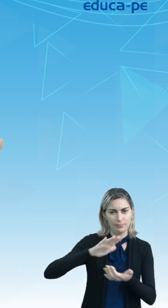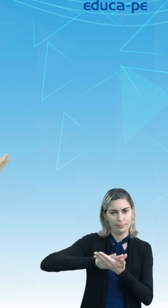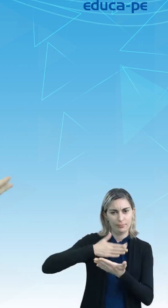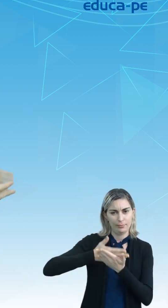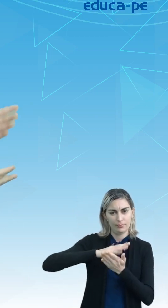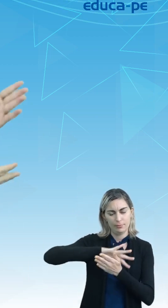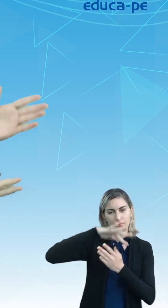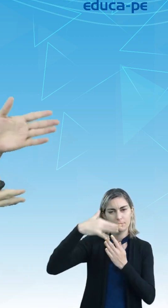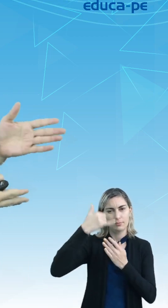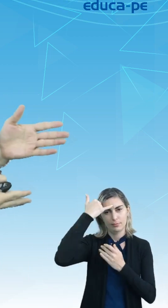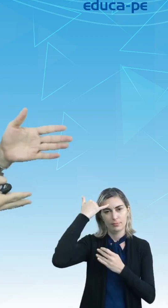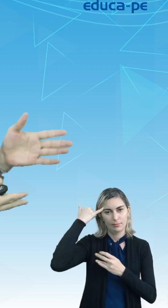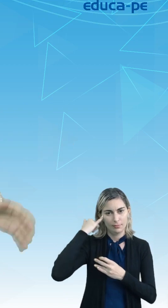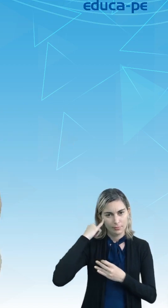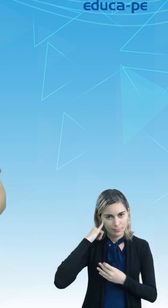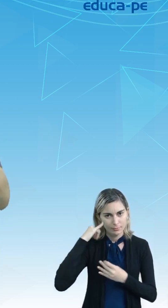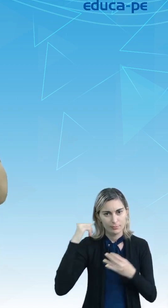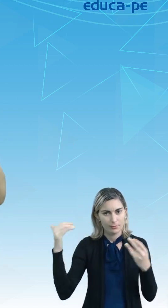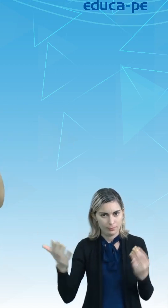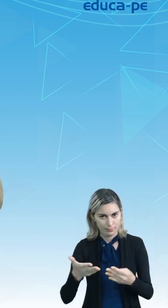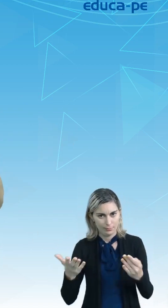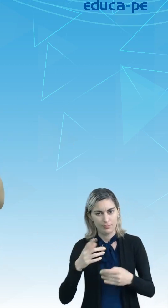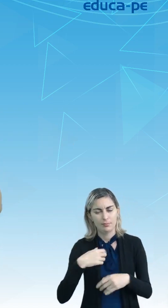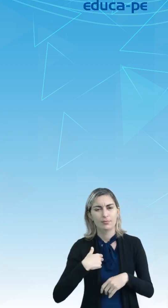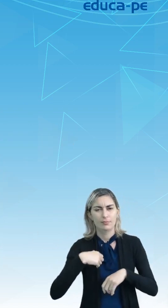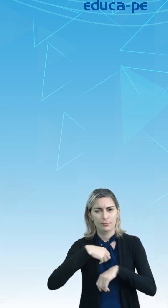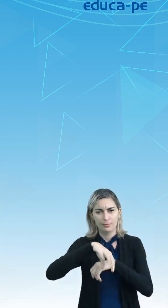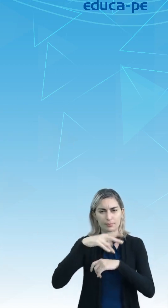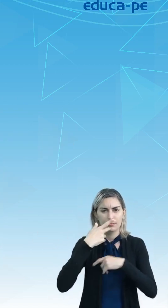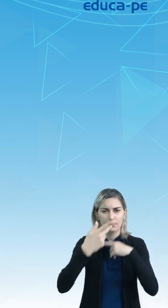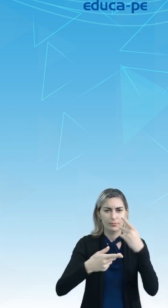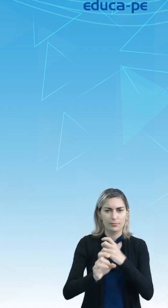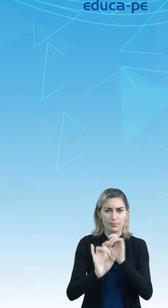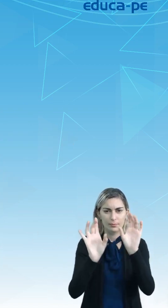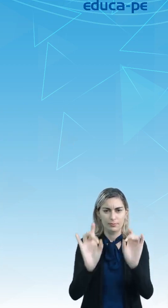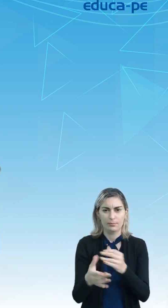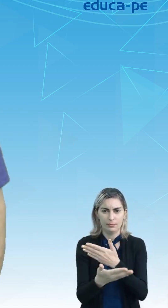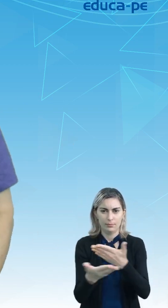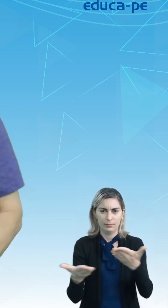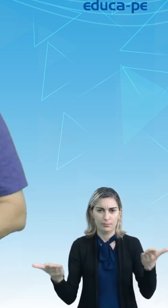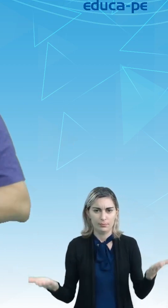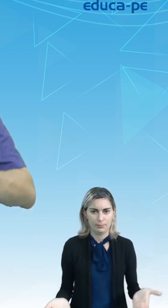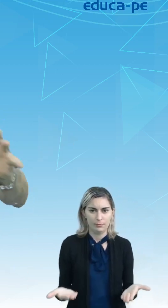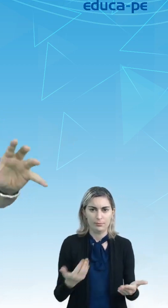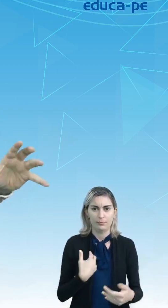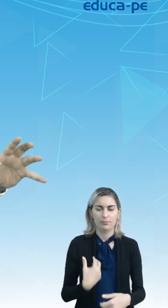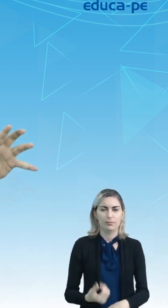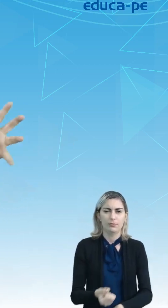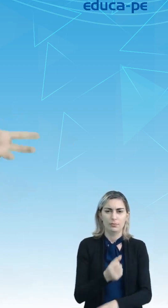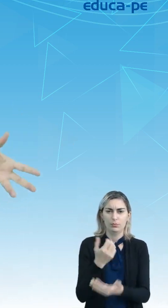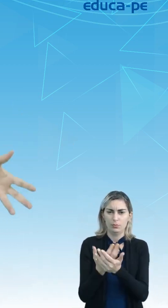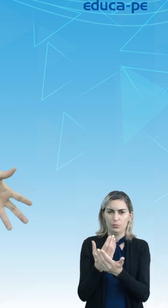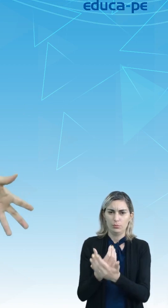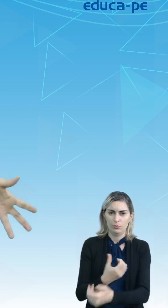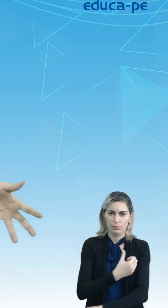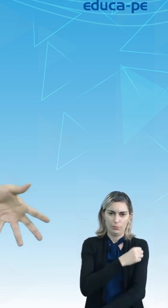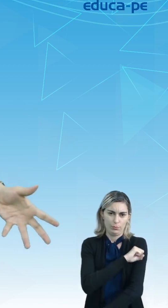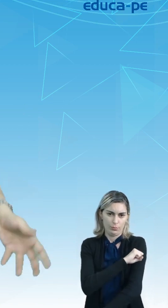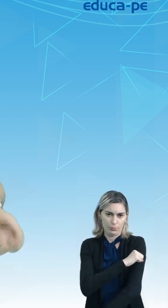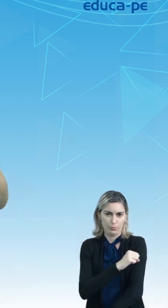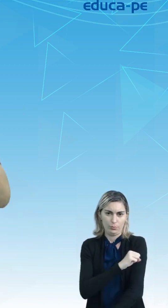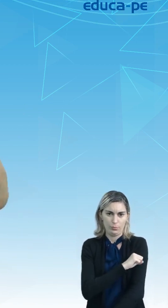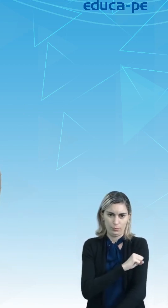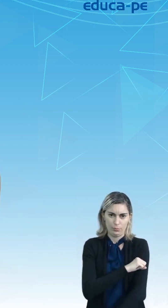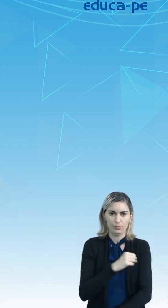de Libras, Isabela Araújo, nós vamos aqui falar especialmente para você, estudante do oitavo